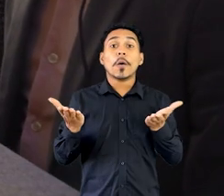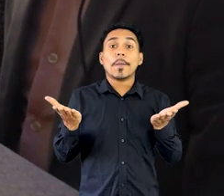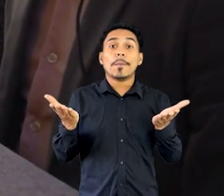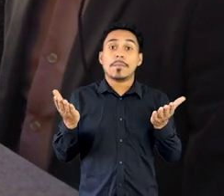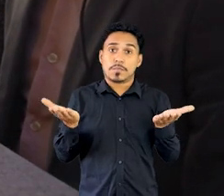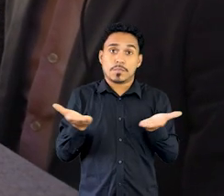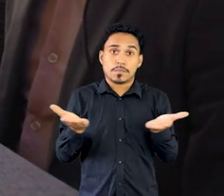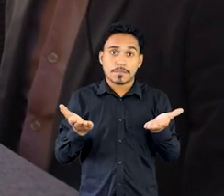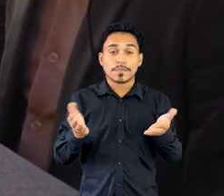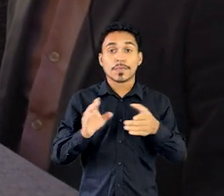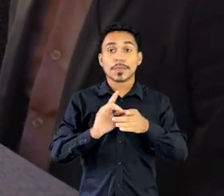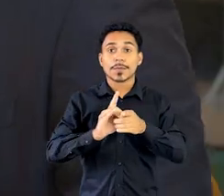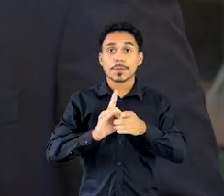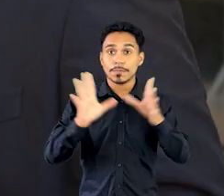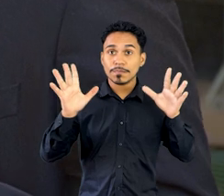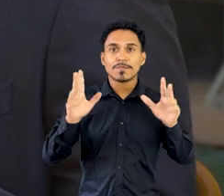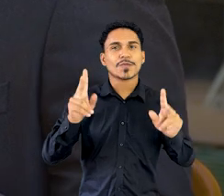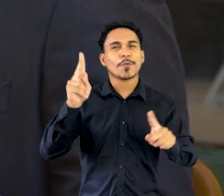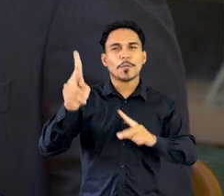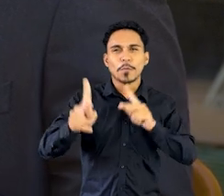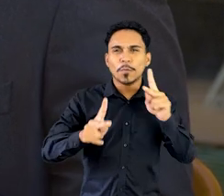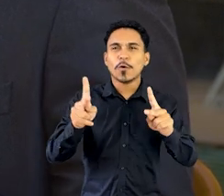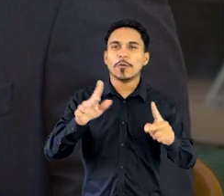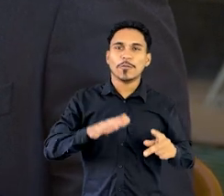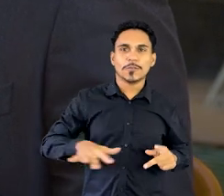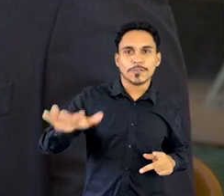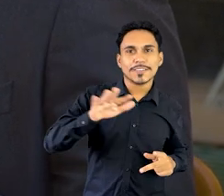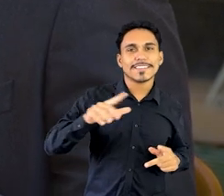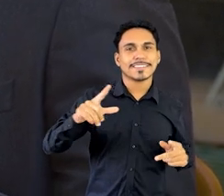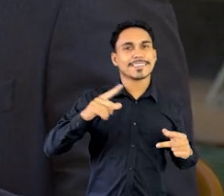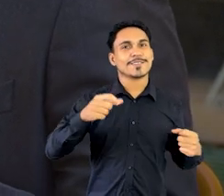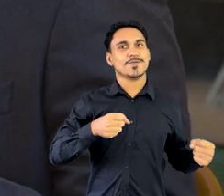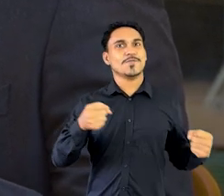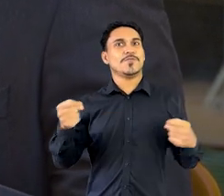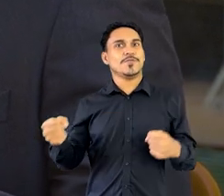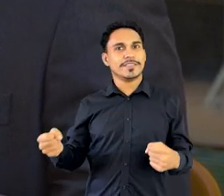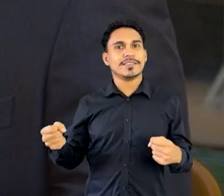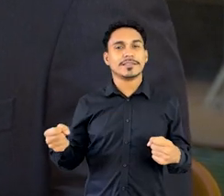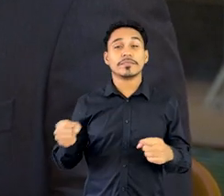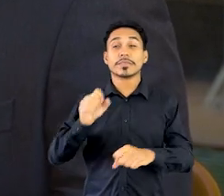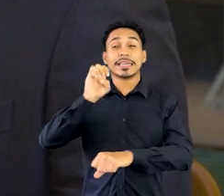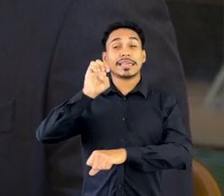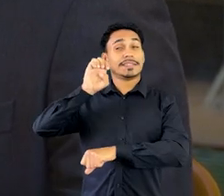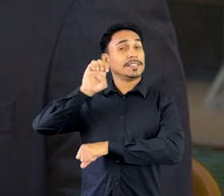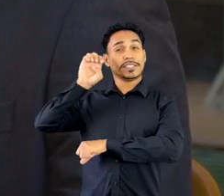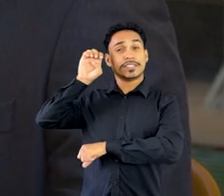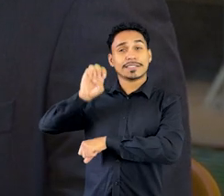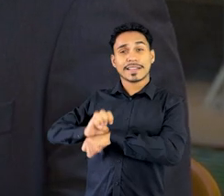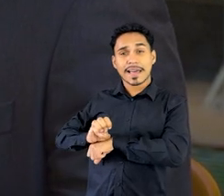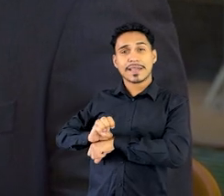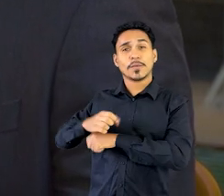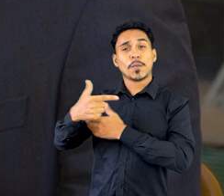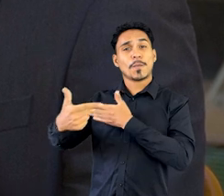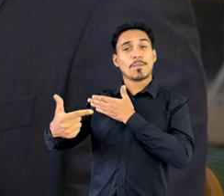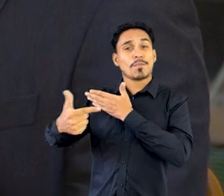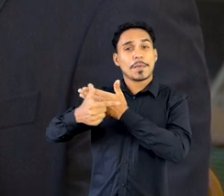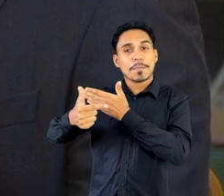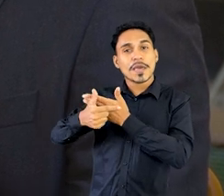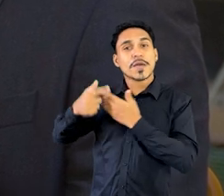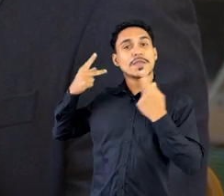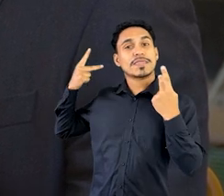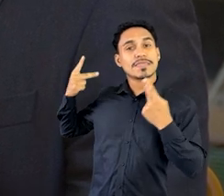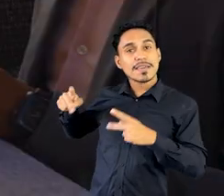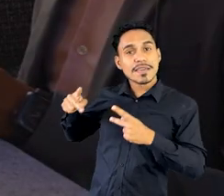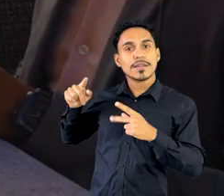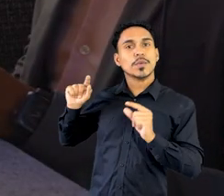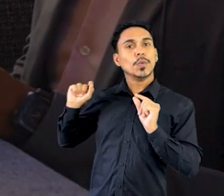eh a gente pode dizer que um regime de soberania Popular o grande papel do Estado Nacional